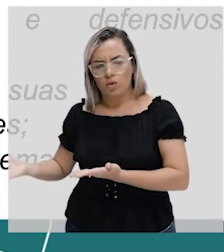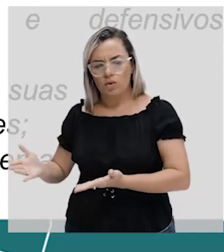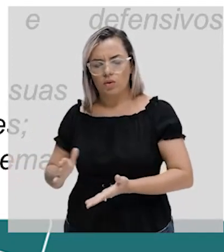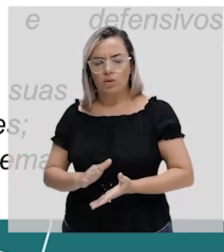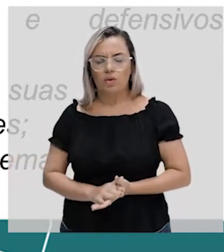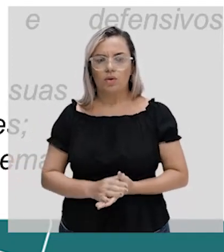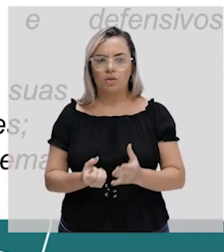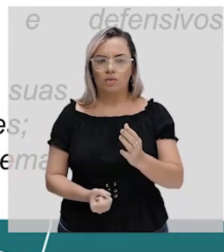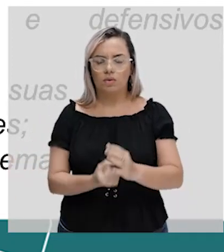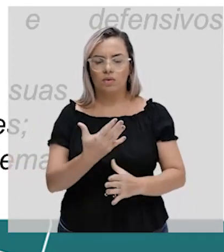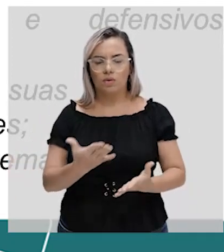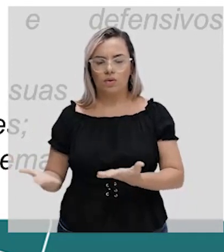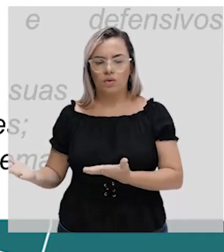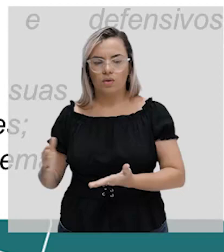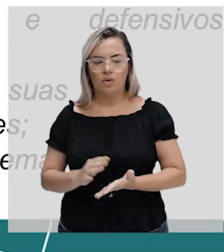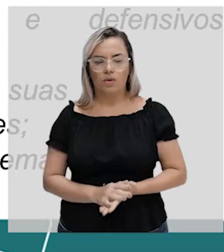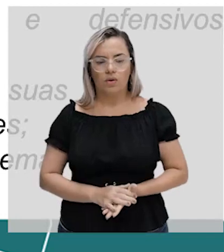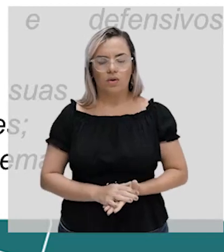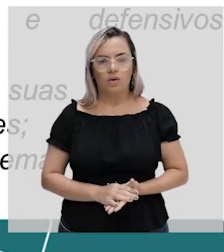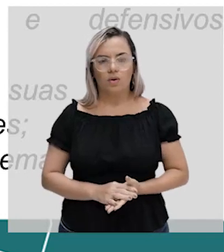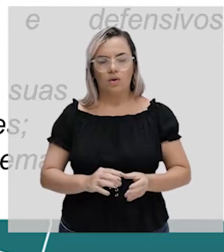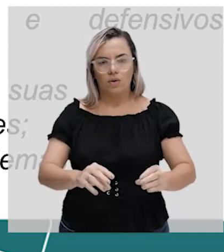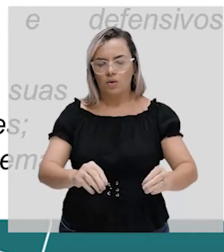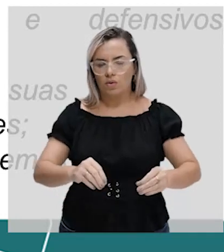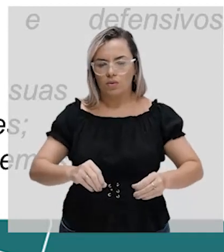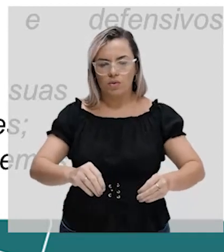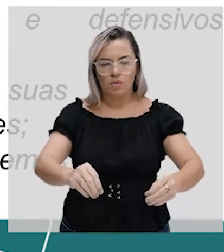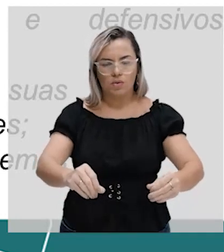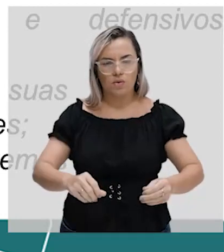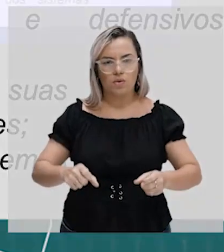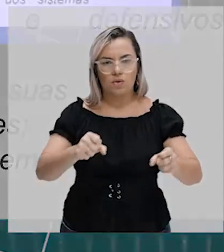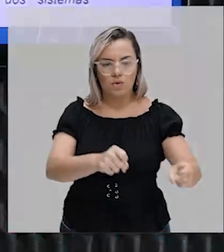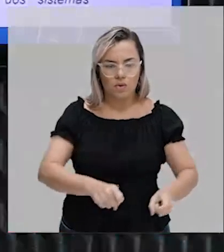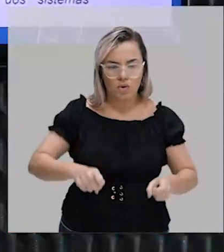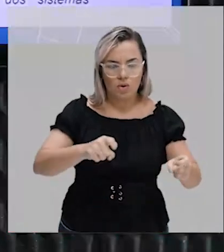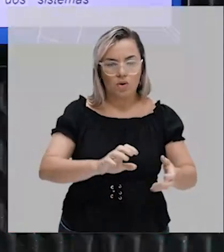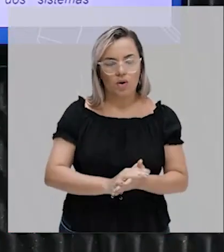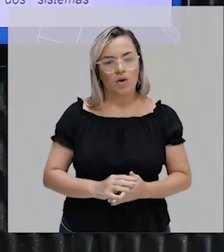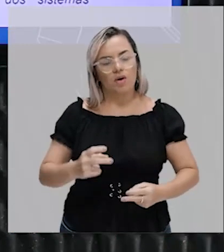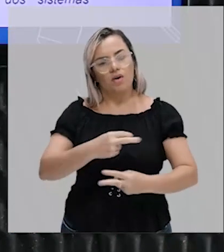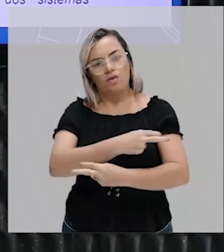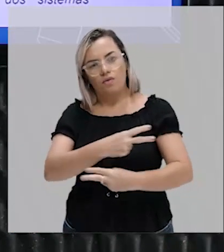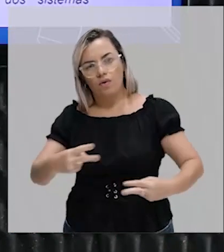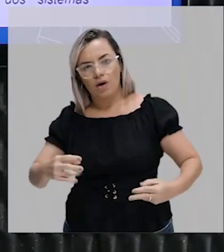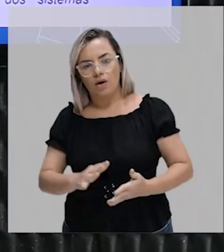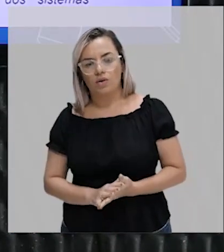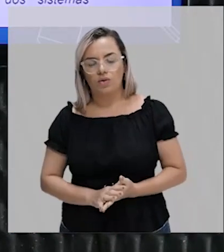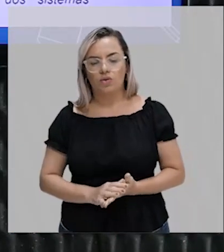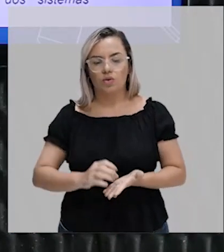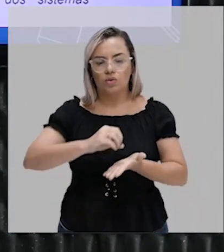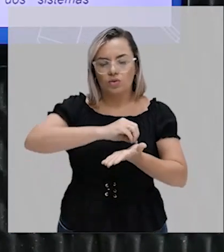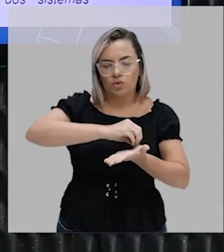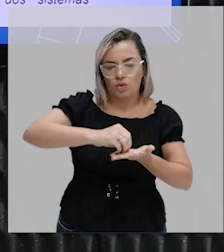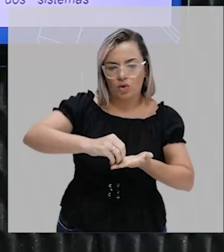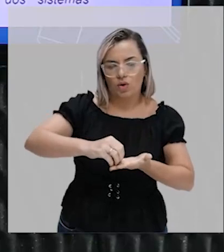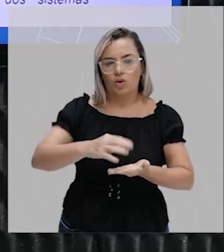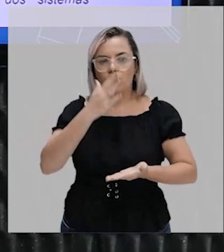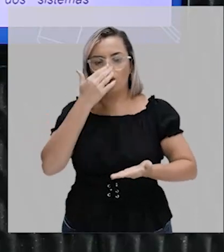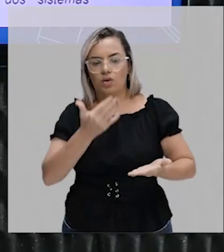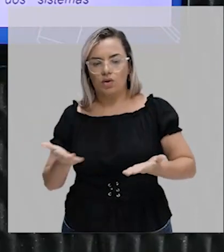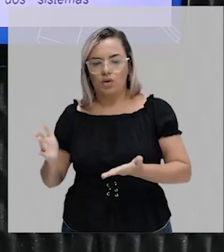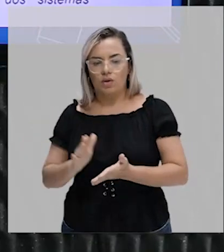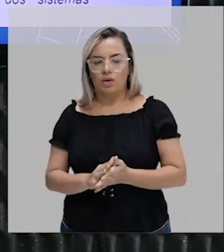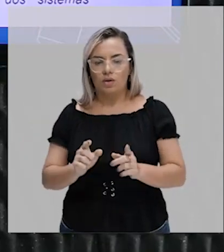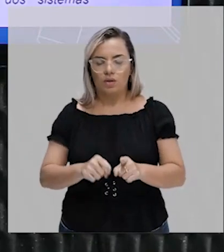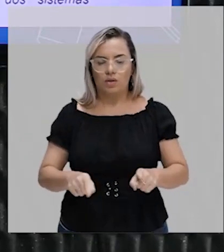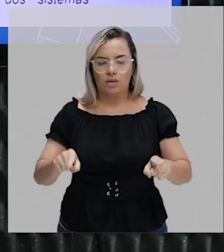nesta Revolução Verde. Tratores, colheitadeiras e outros produtos. A Revolução Verde também, galera, como eu te disse, é ela que vai trazer aí o